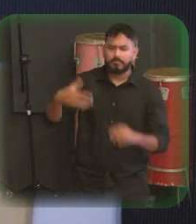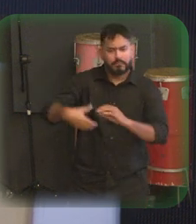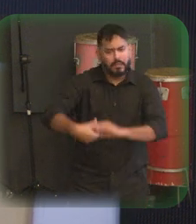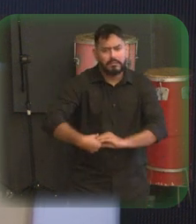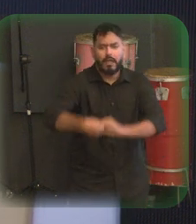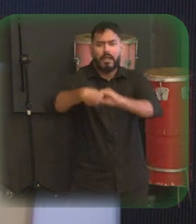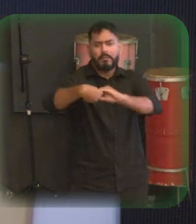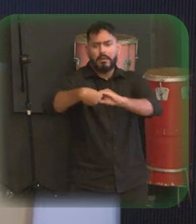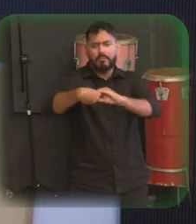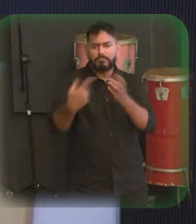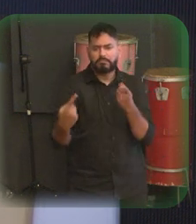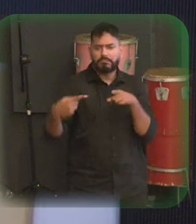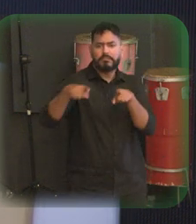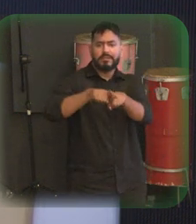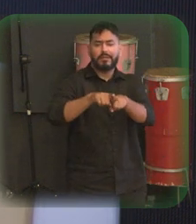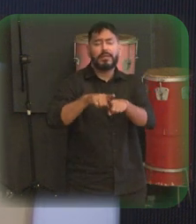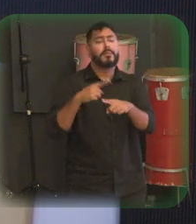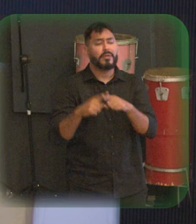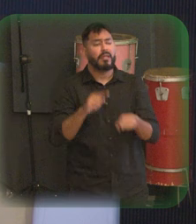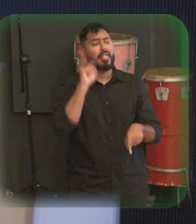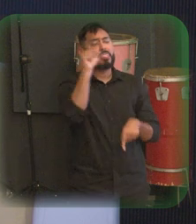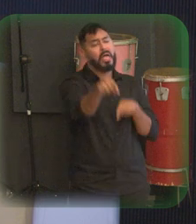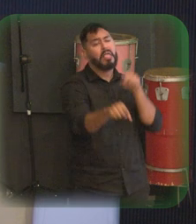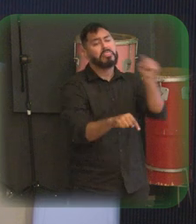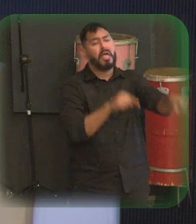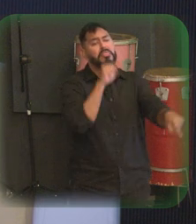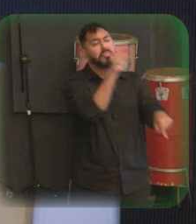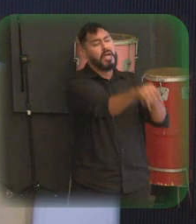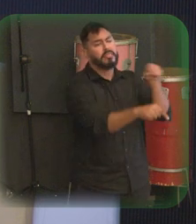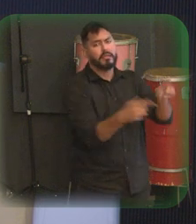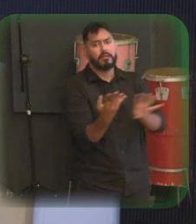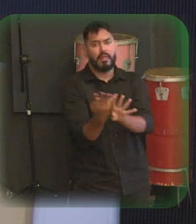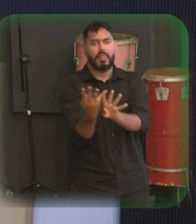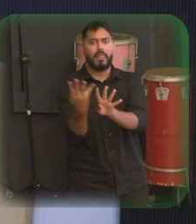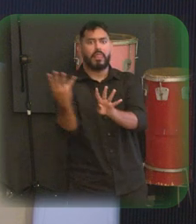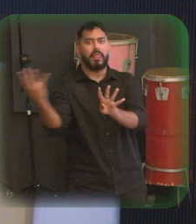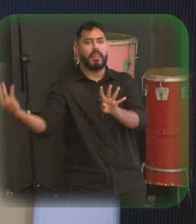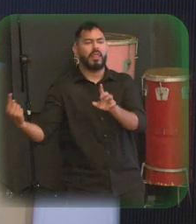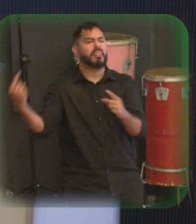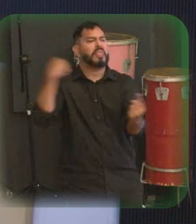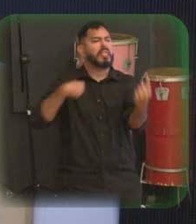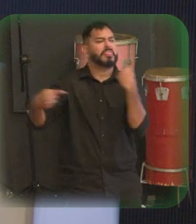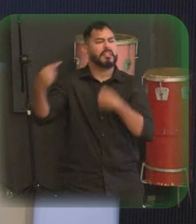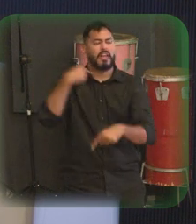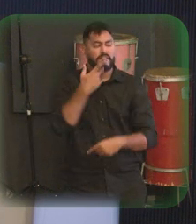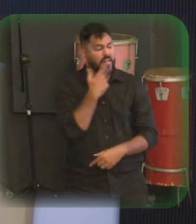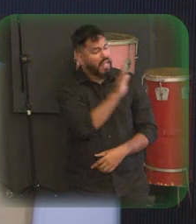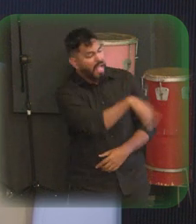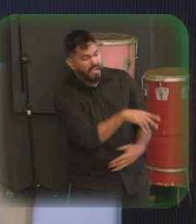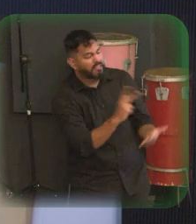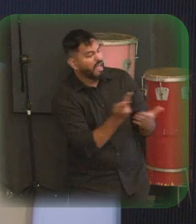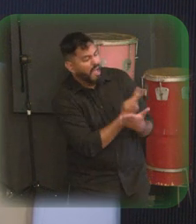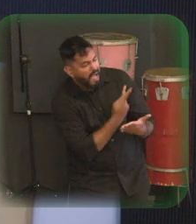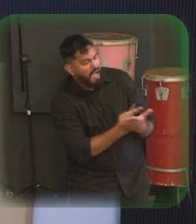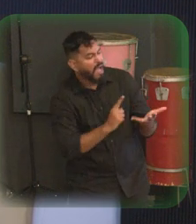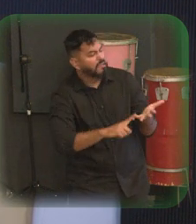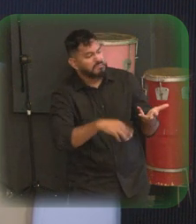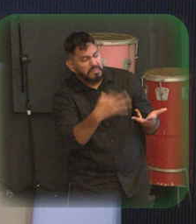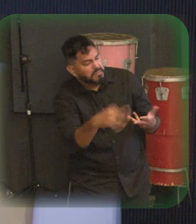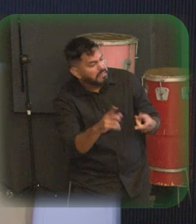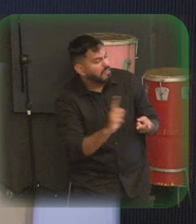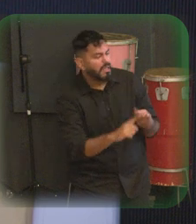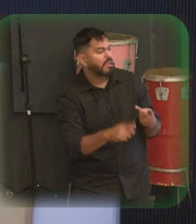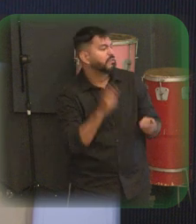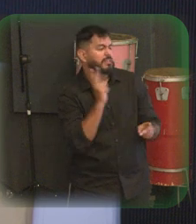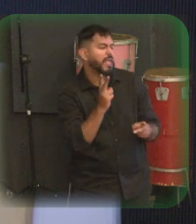mãos. Porque para apontar, nossa, tem uma fila quilométrica de gente que diz que vai dar errado, que não dá certo, que sempre foi assim, que